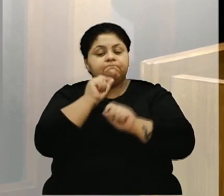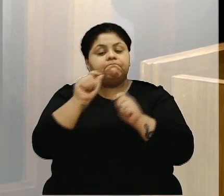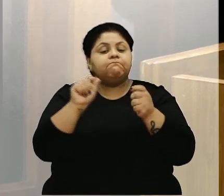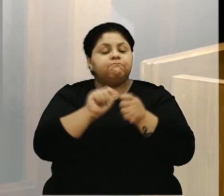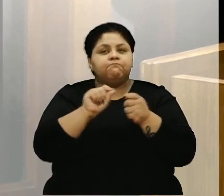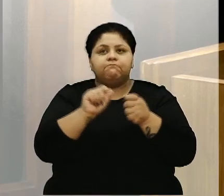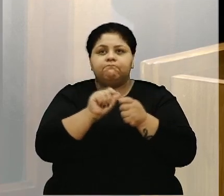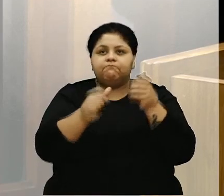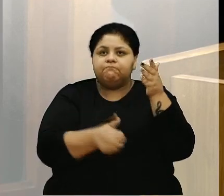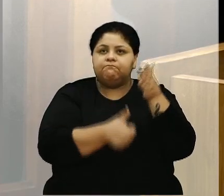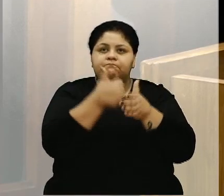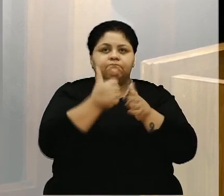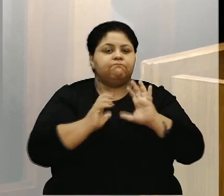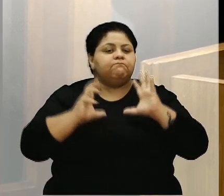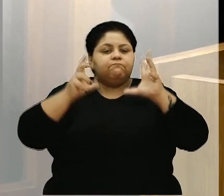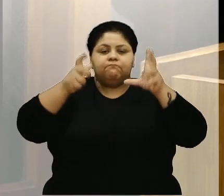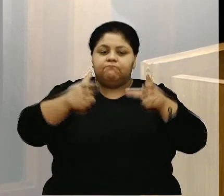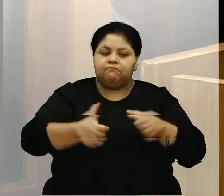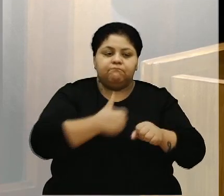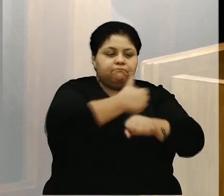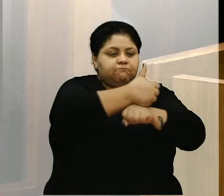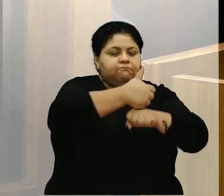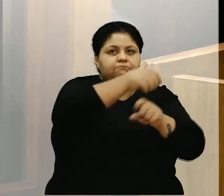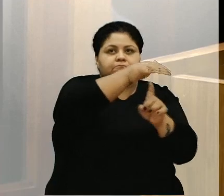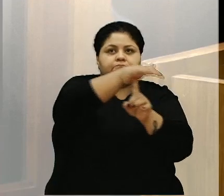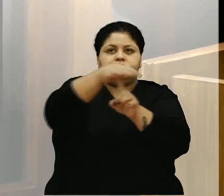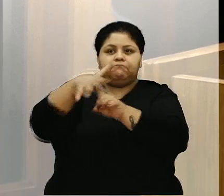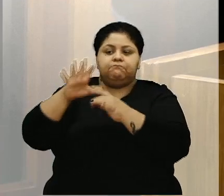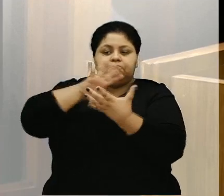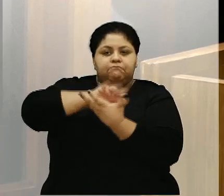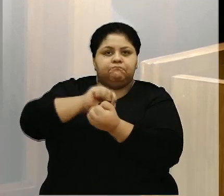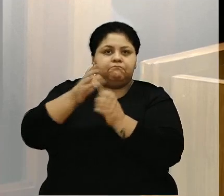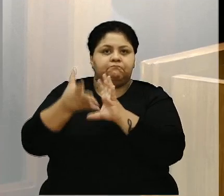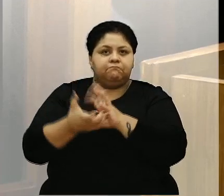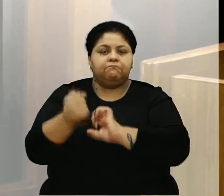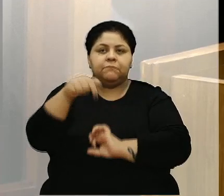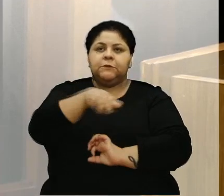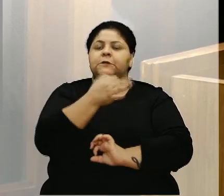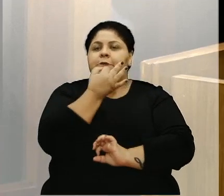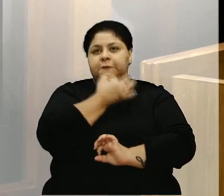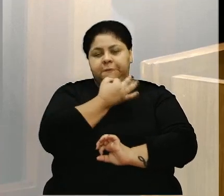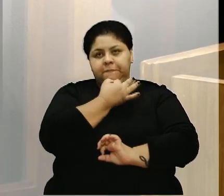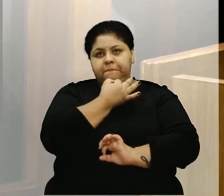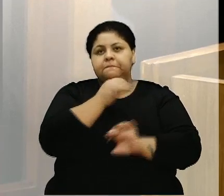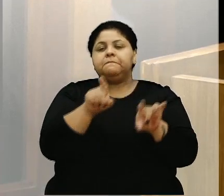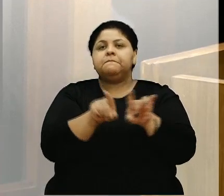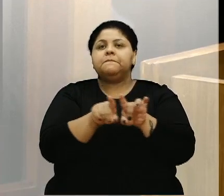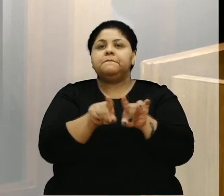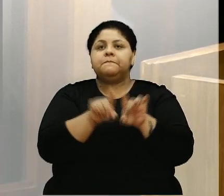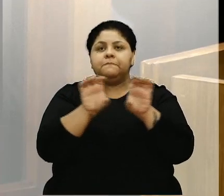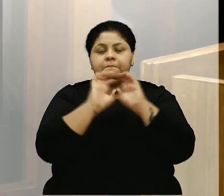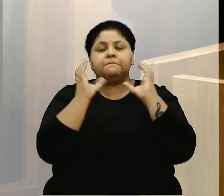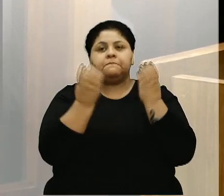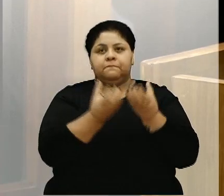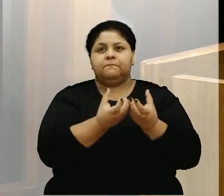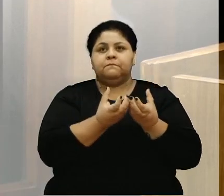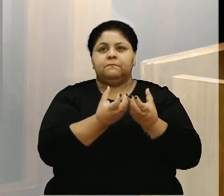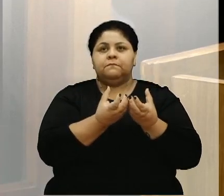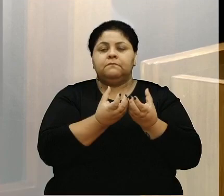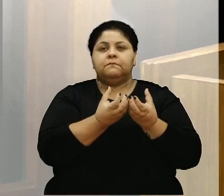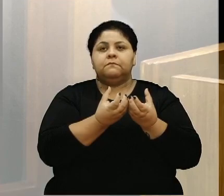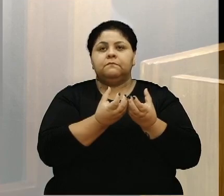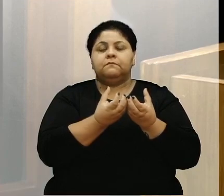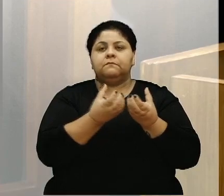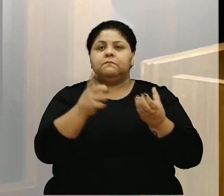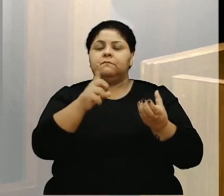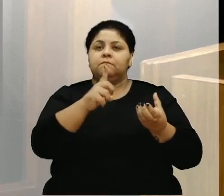bem aí para todos os feirantes, os nossos artesãos da cidade de Caxias do Sul, e também para a comunidade que